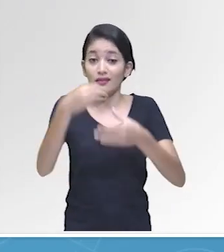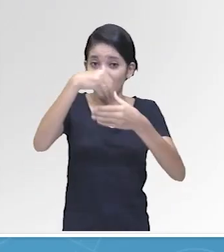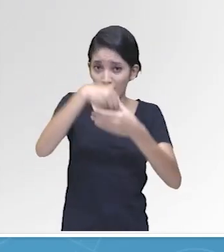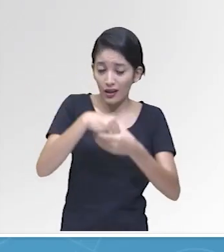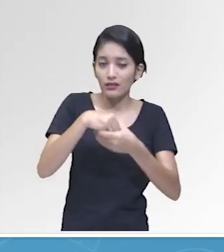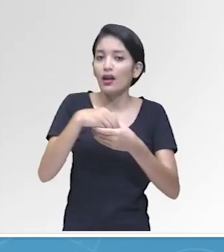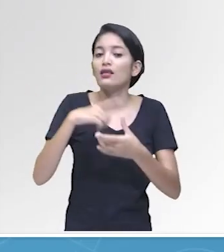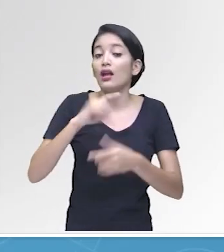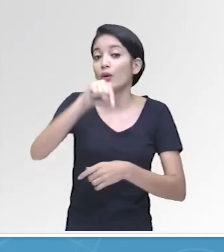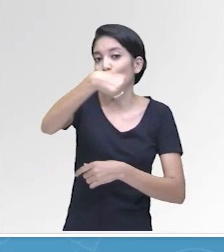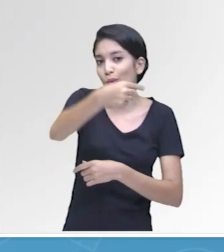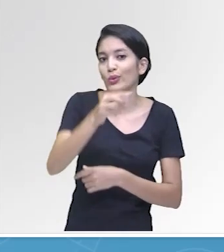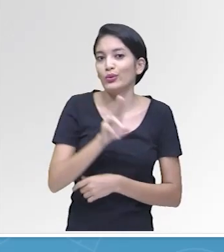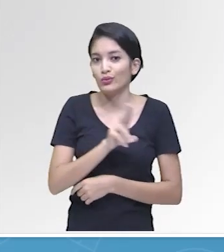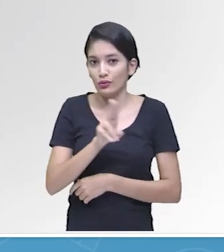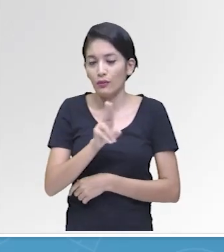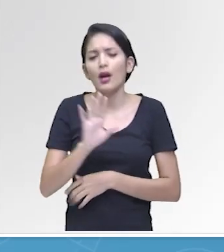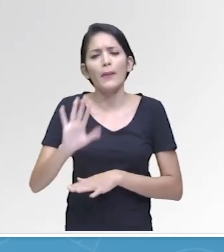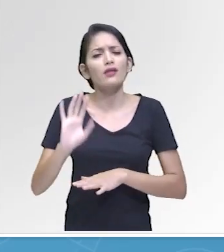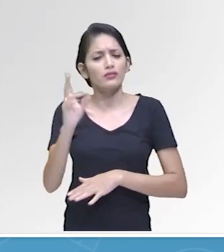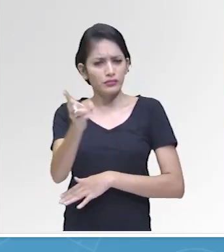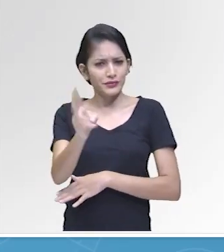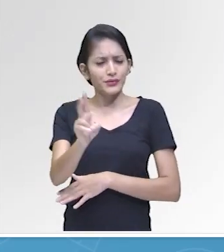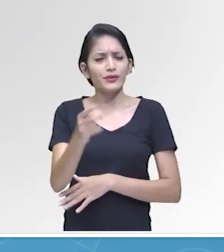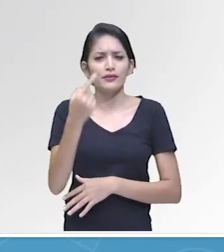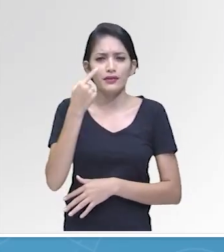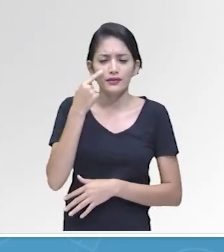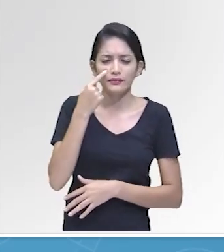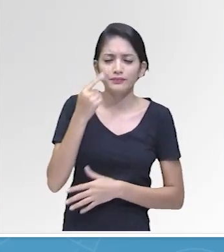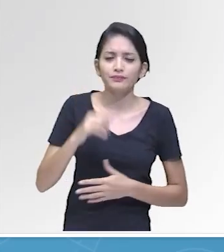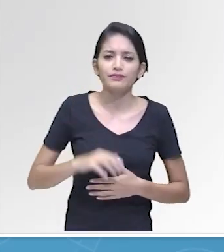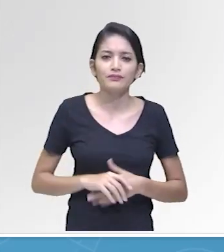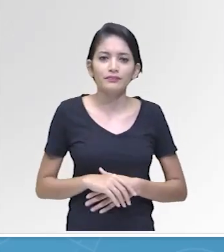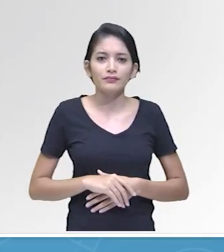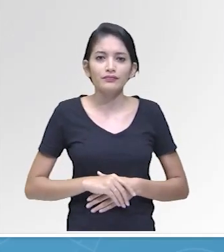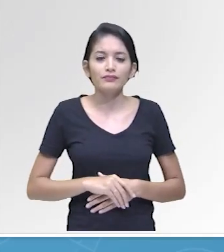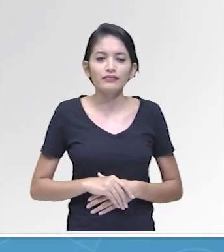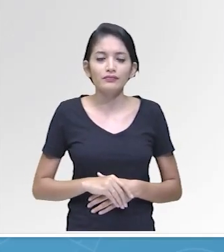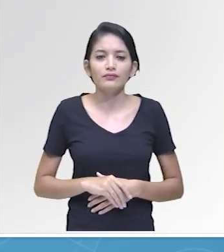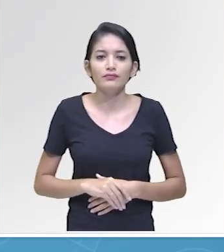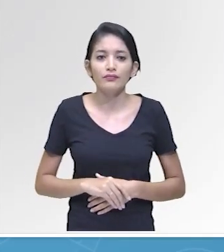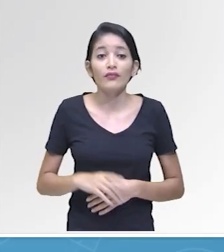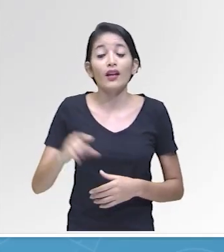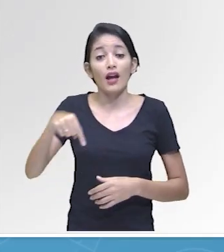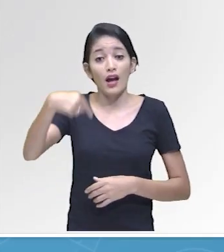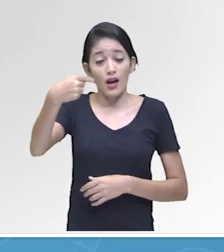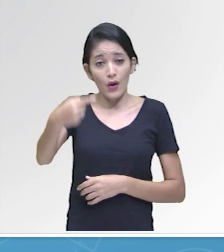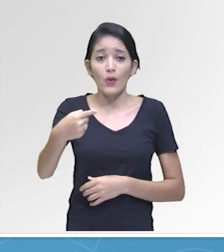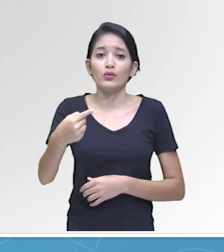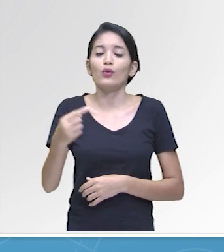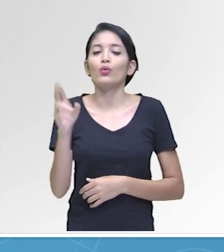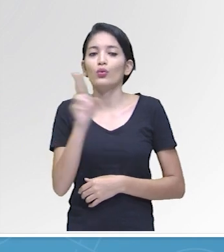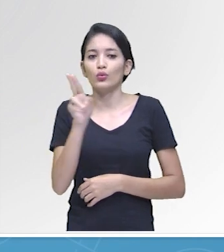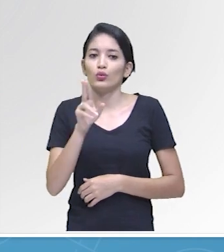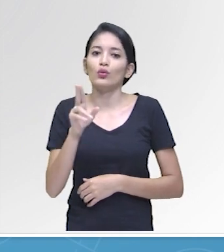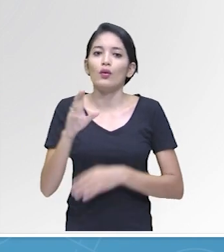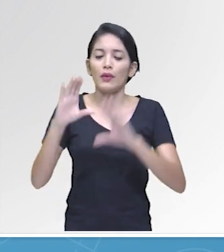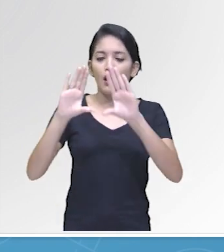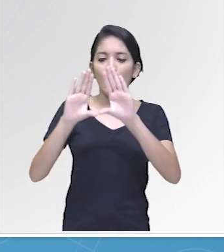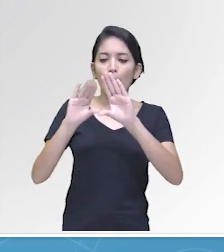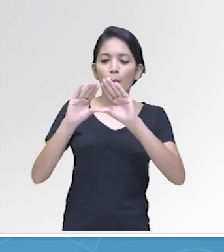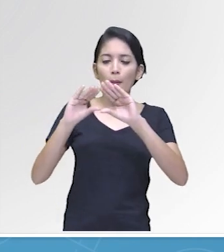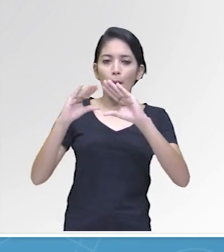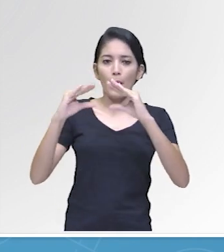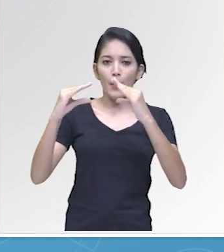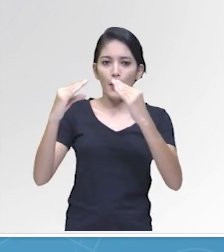recebe outro nome. Mas vamos continuar aí com a nossa próxima organela. A nossa próxima organela é o complexo de Golgi,